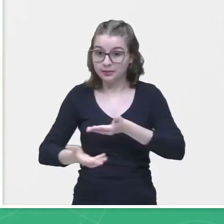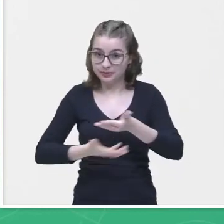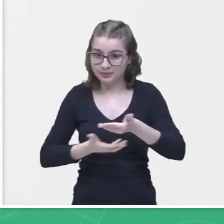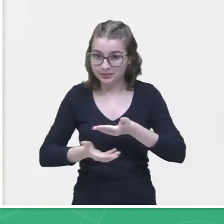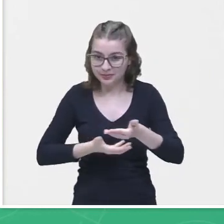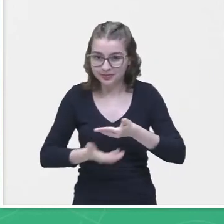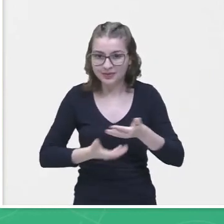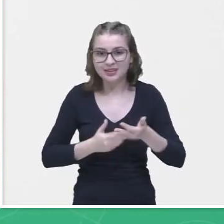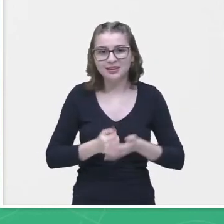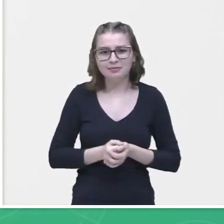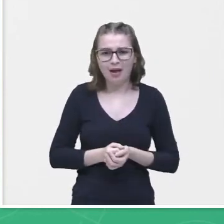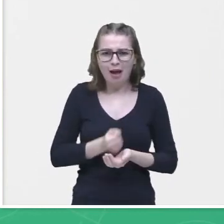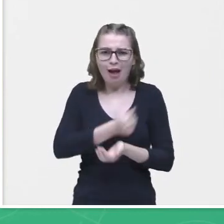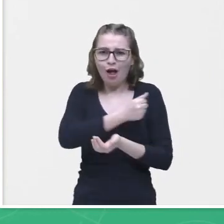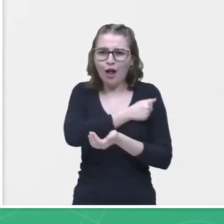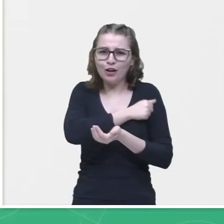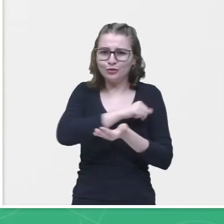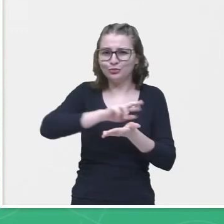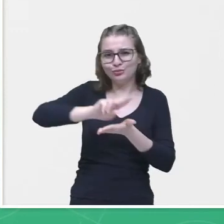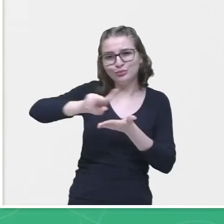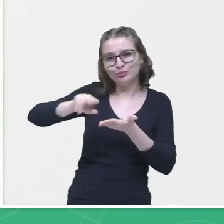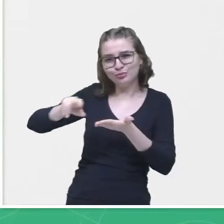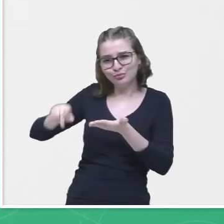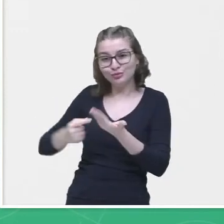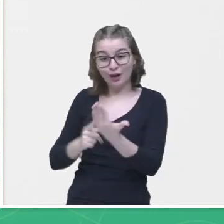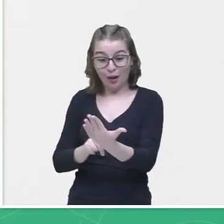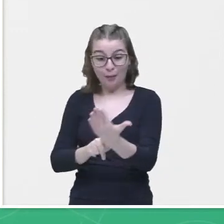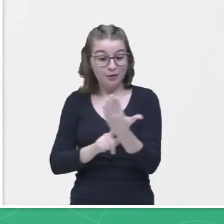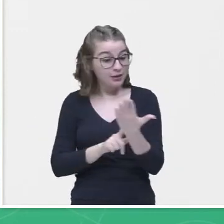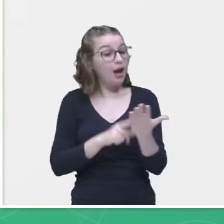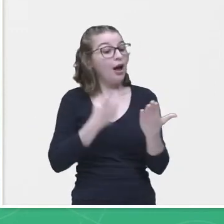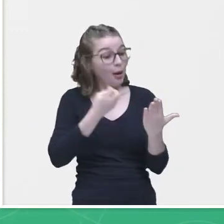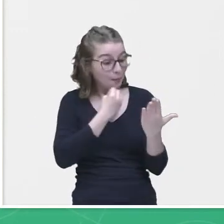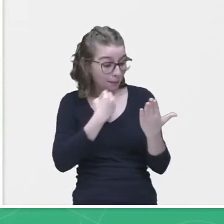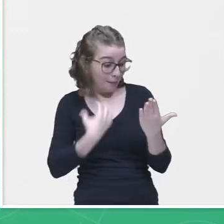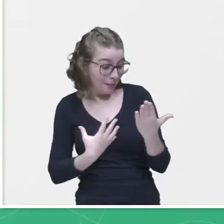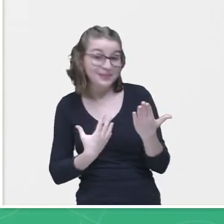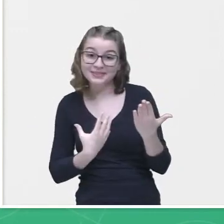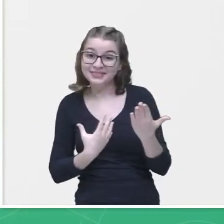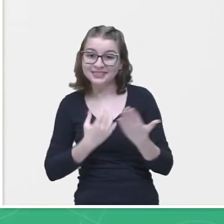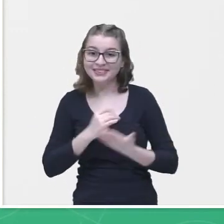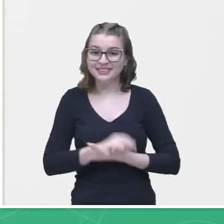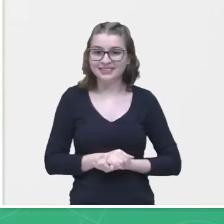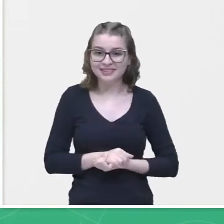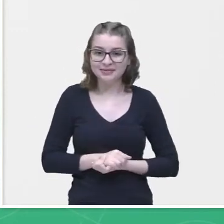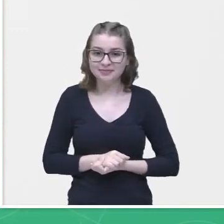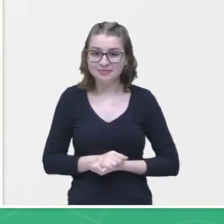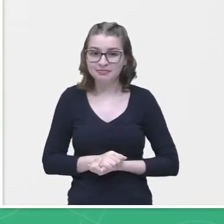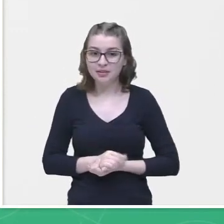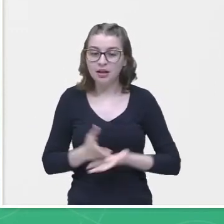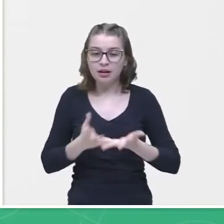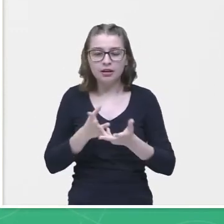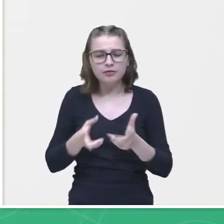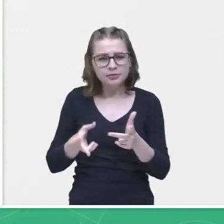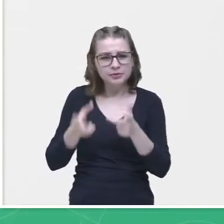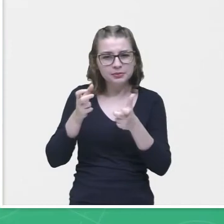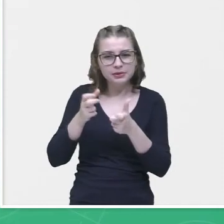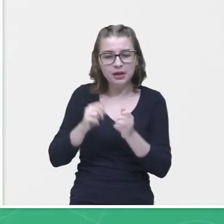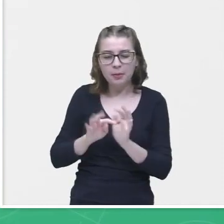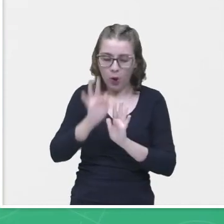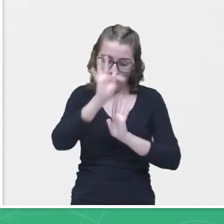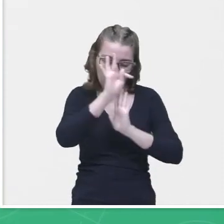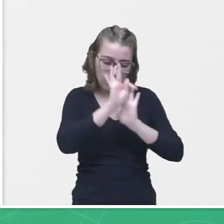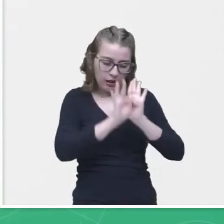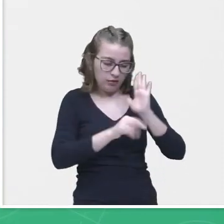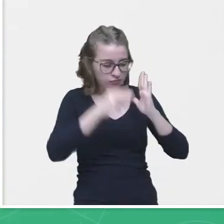muita gente aí participando, apresentando a resposta, e nós vamos, claro, observar um pouco mais o textinho